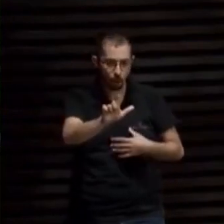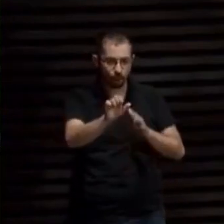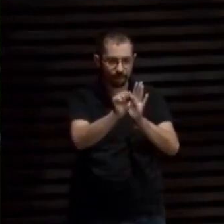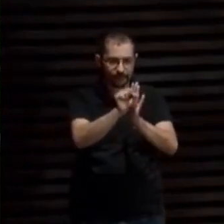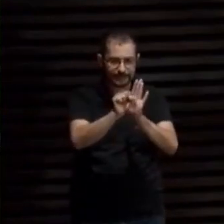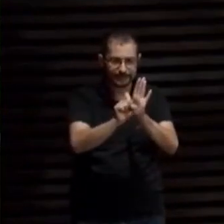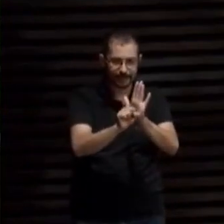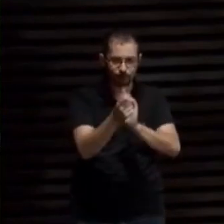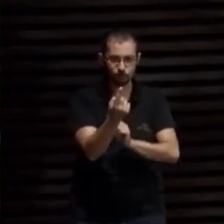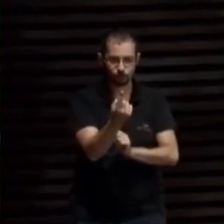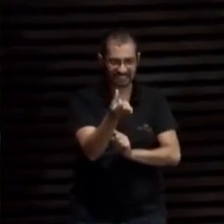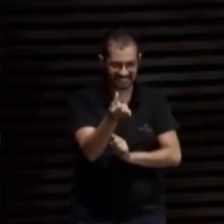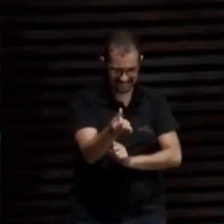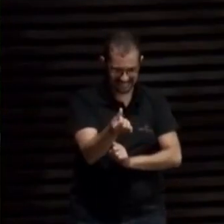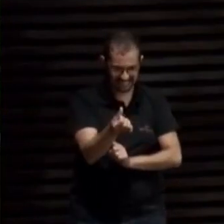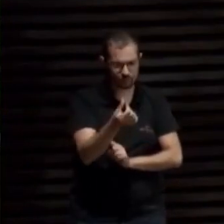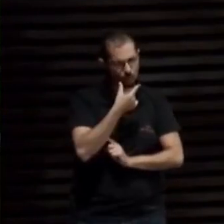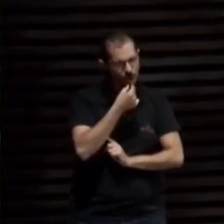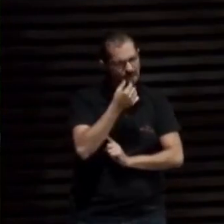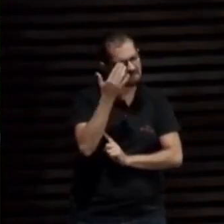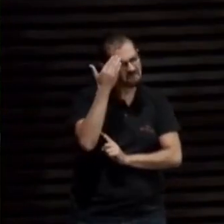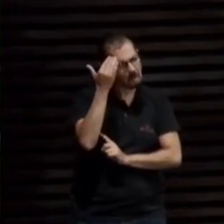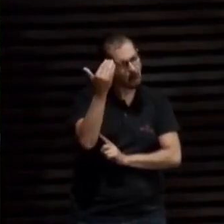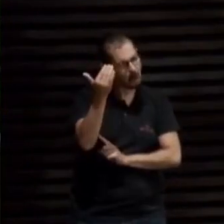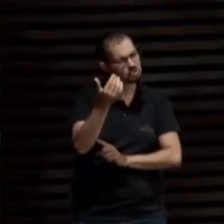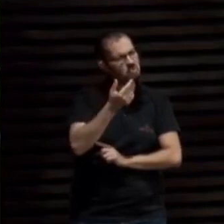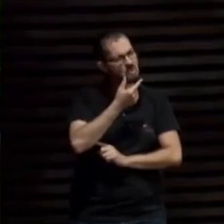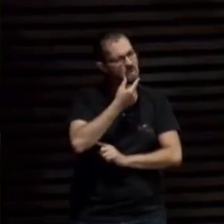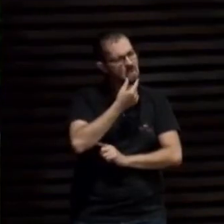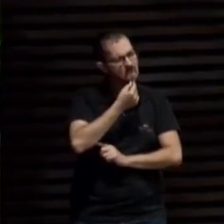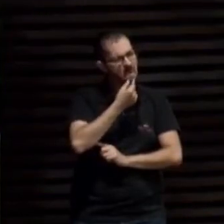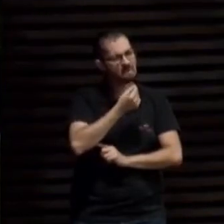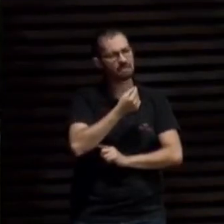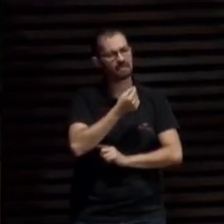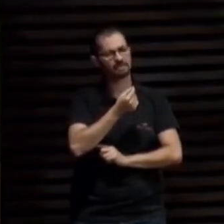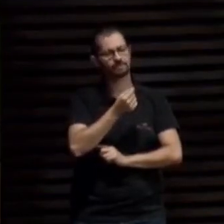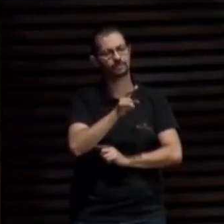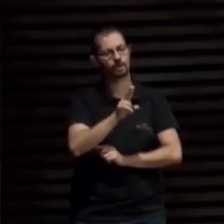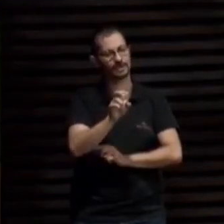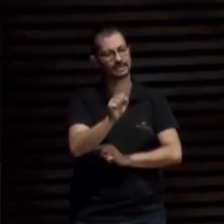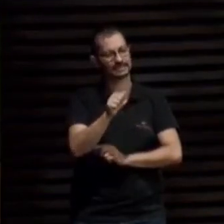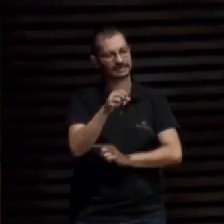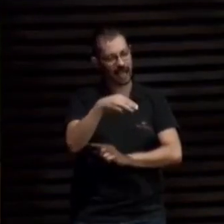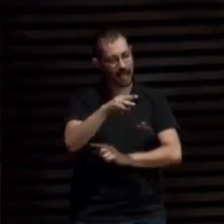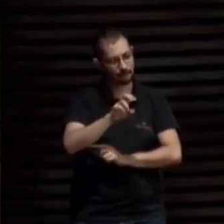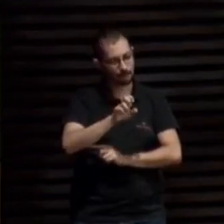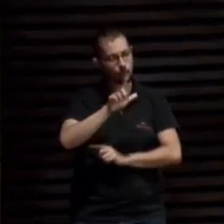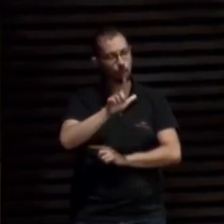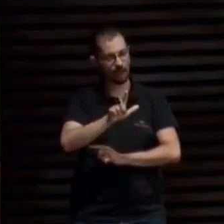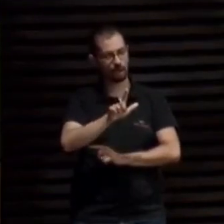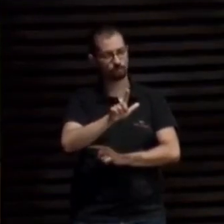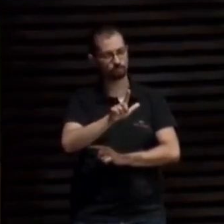mais ilustres. E ele era muito cioso do púlpito